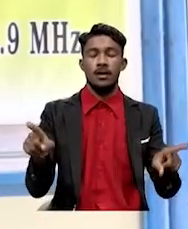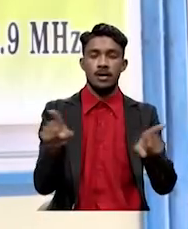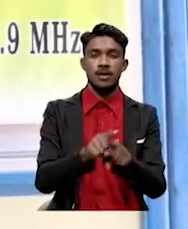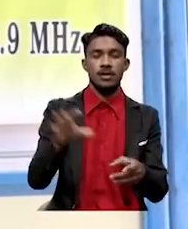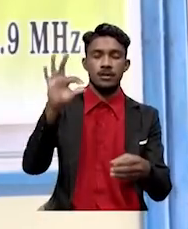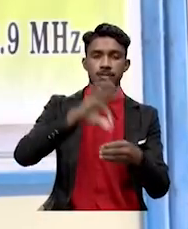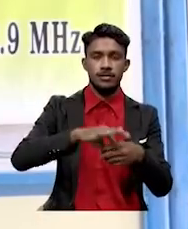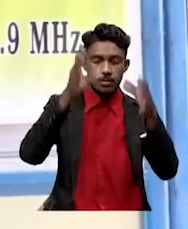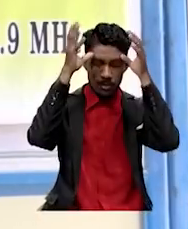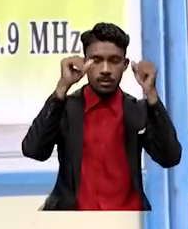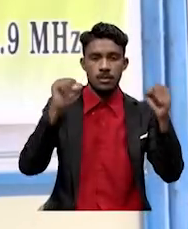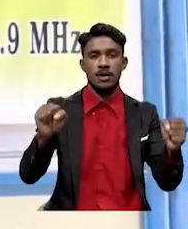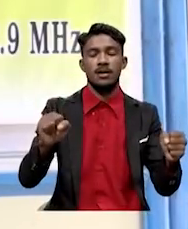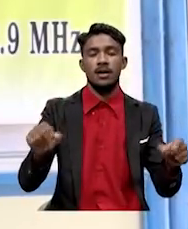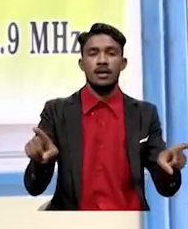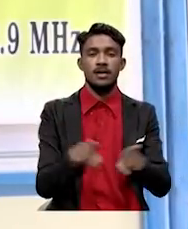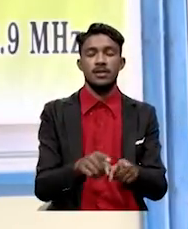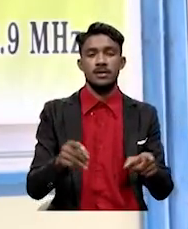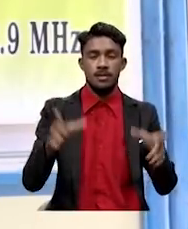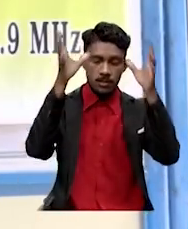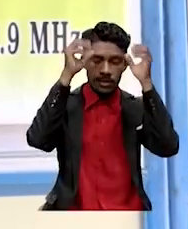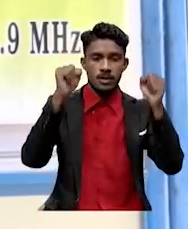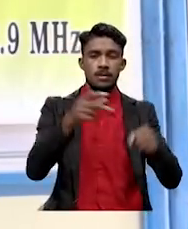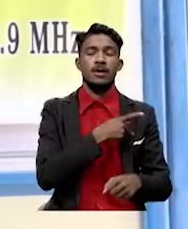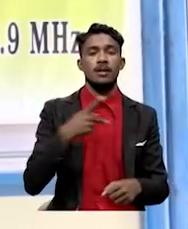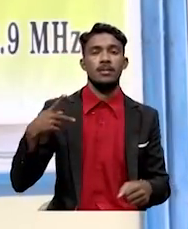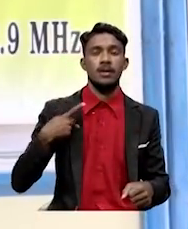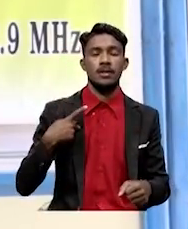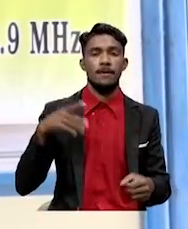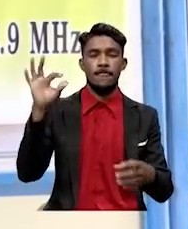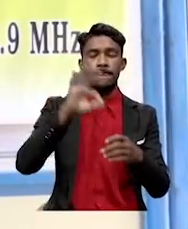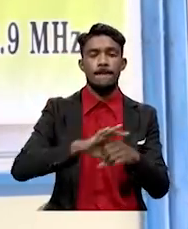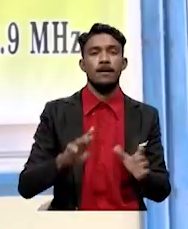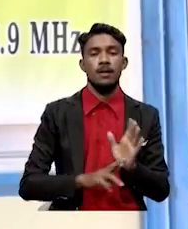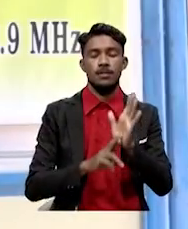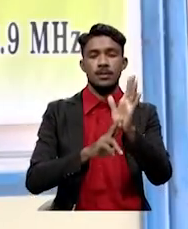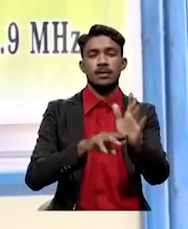Presidente do parlamento é eleito pelo representante do povo.